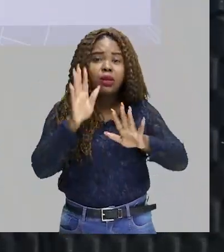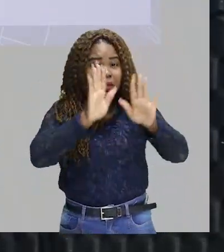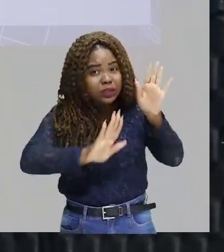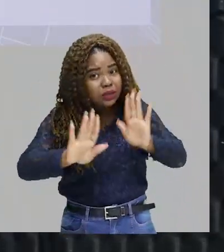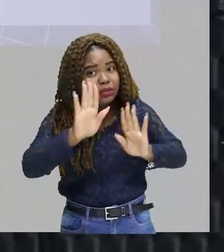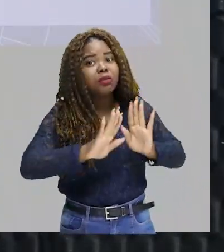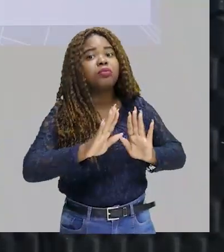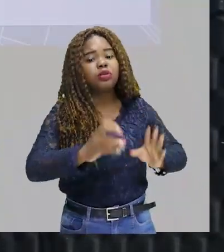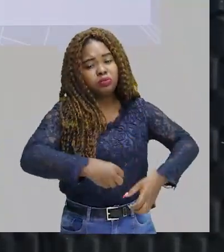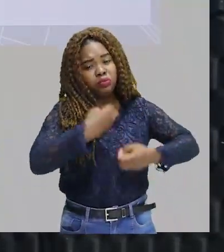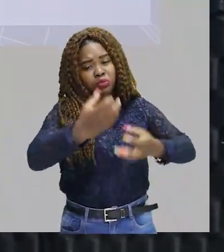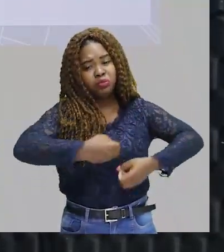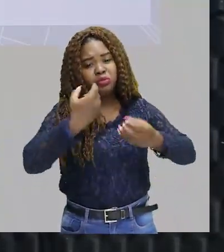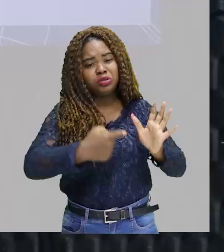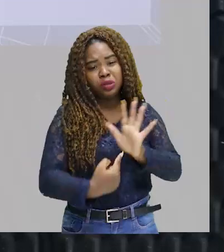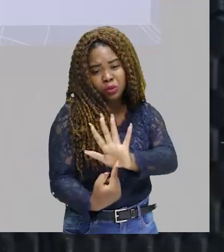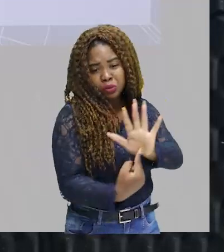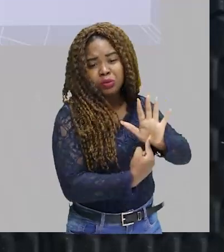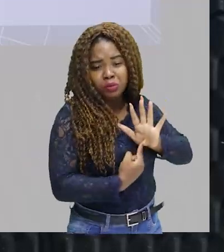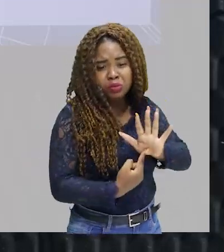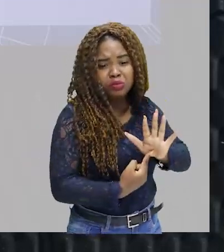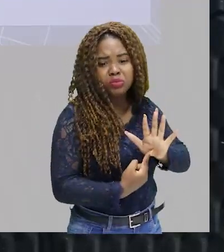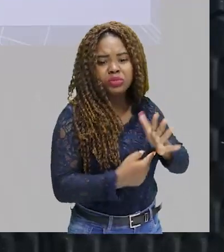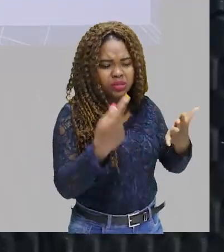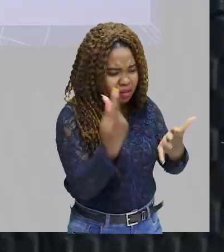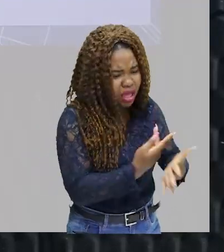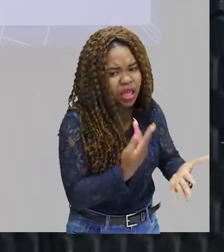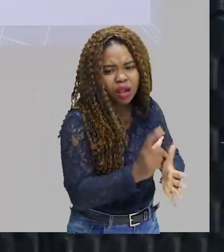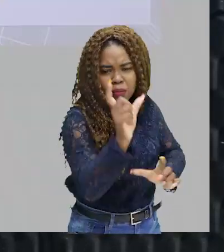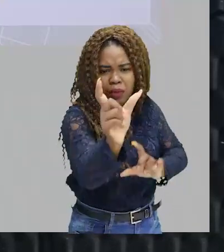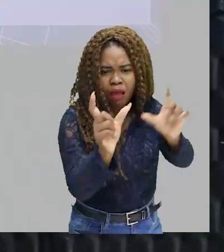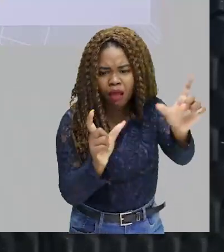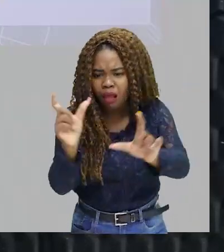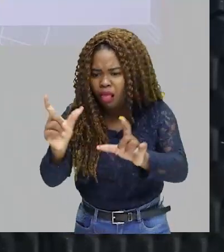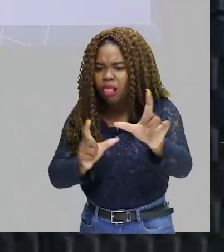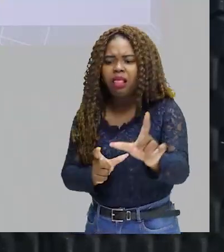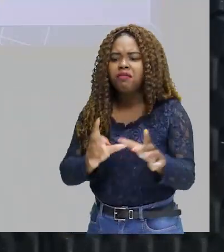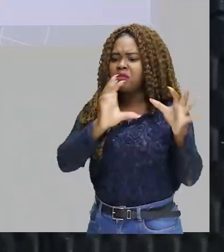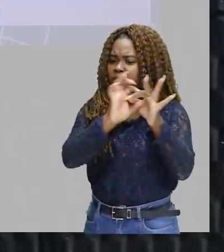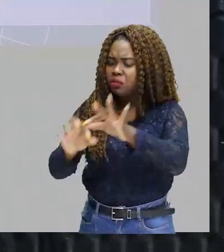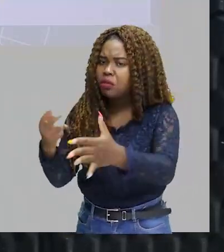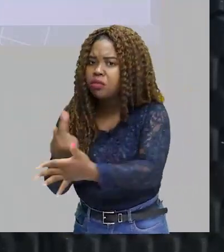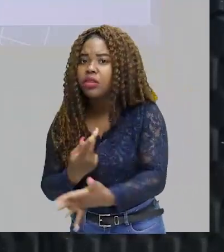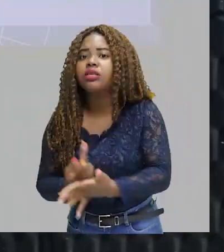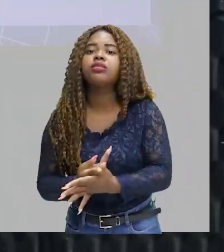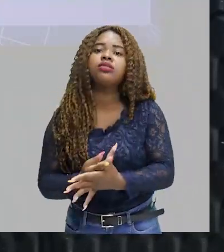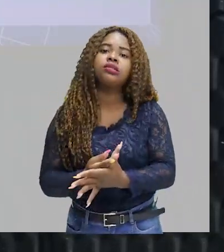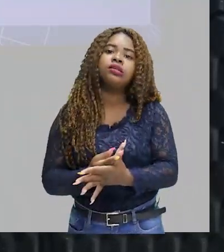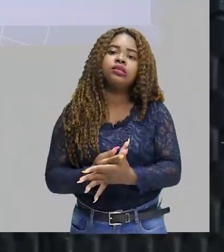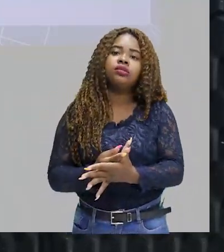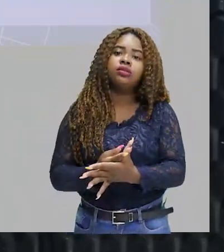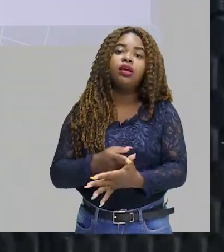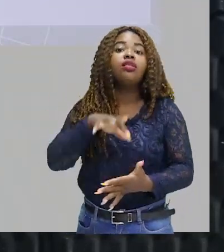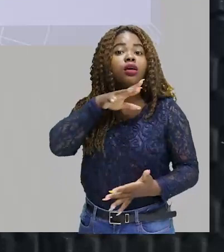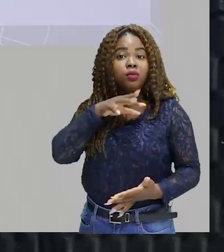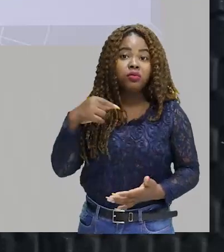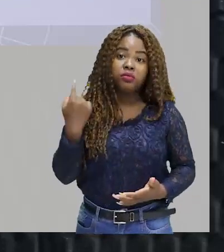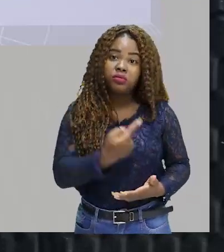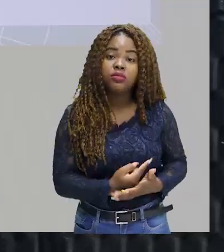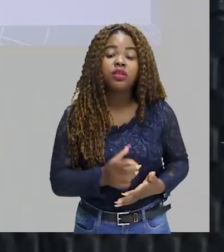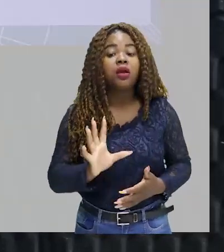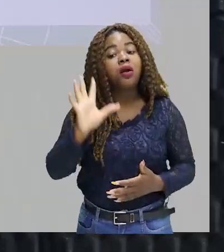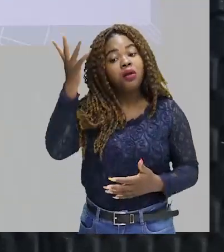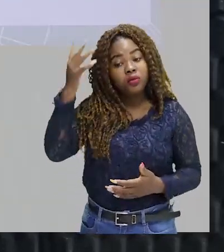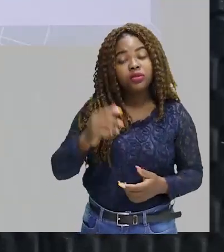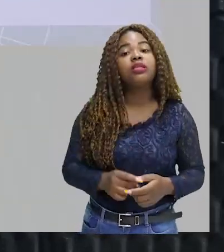nos expressamos de uma maneira errada, isso pode trazer muito prejuízo para a gente, né? O que acontece muito aí nas redes sociais,